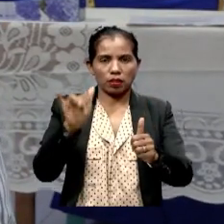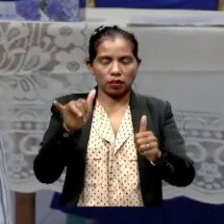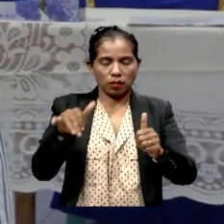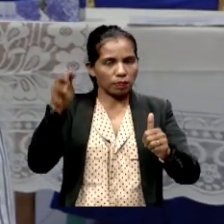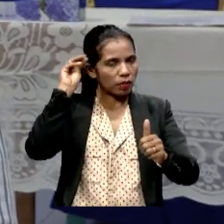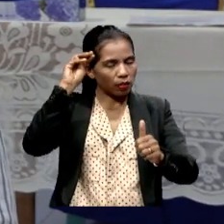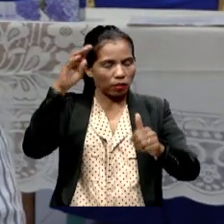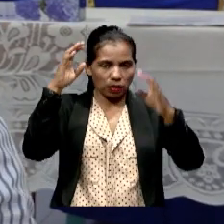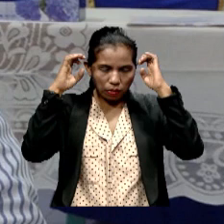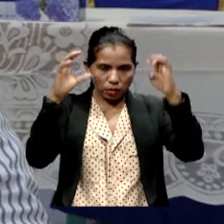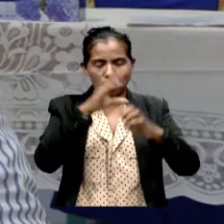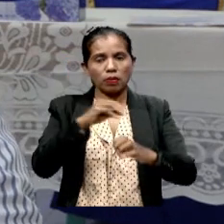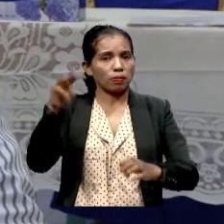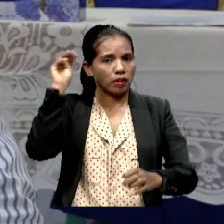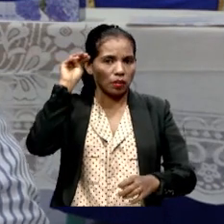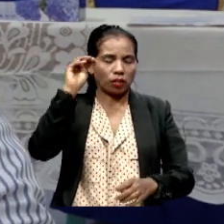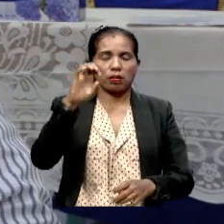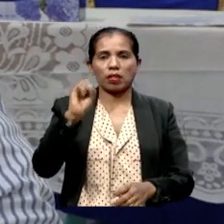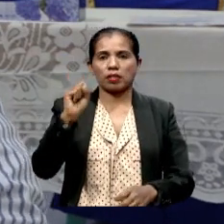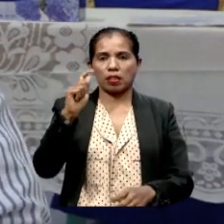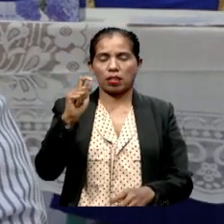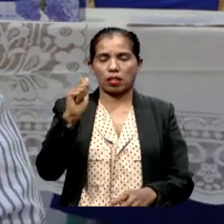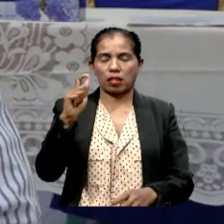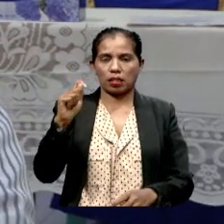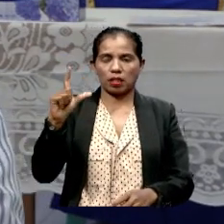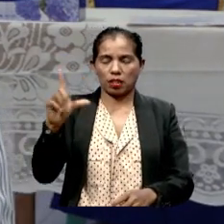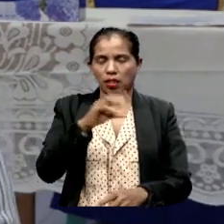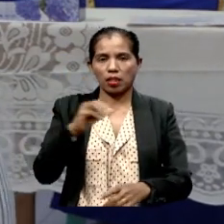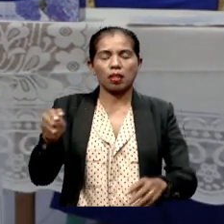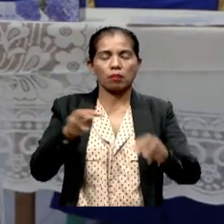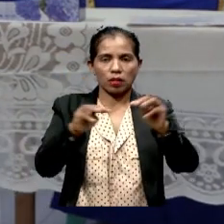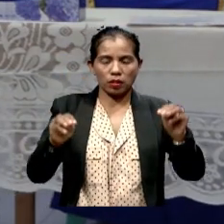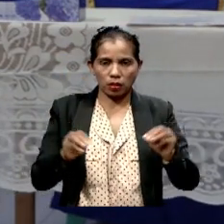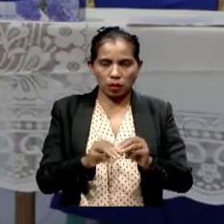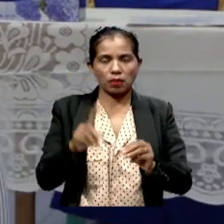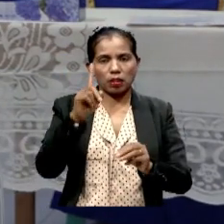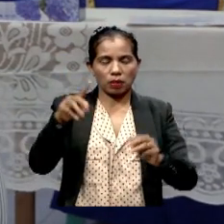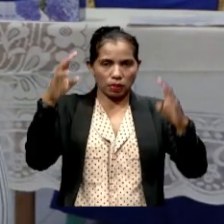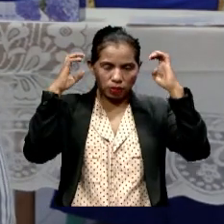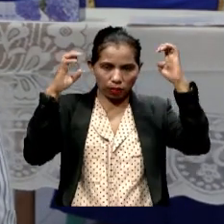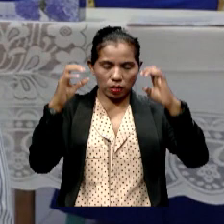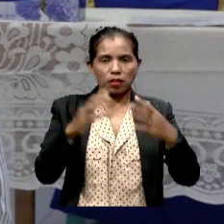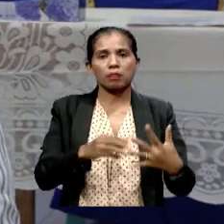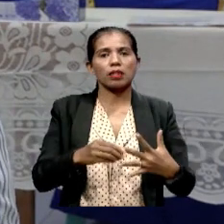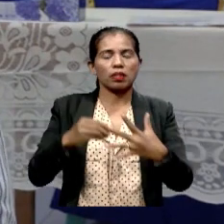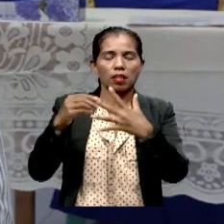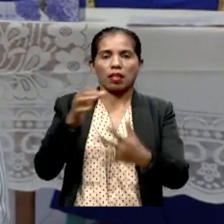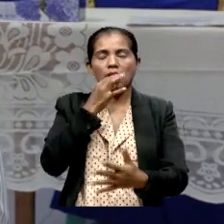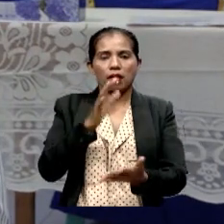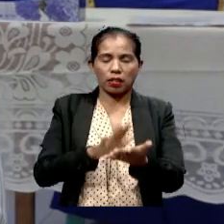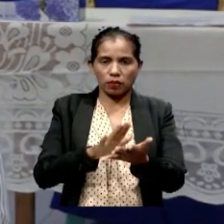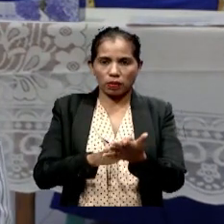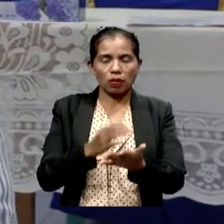Educação e o Ministério Estatal, que o serviço não é que desconcentra no município entre a educação. Lili, o merenda escolar. Também é que você tenha que fazer